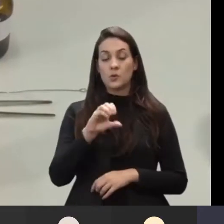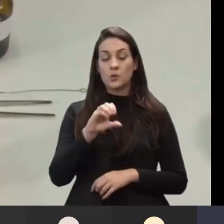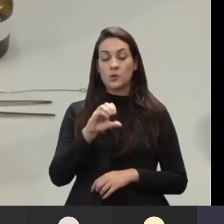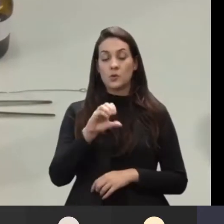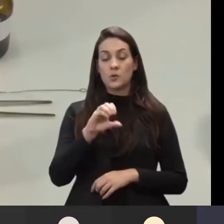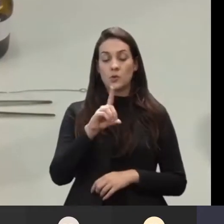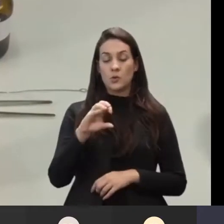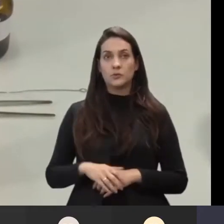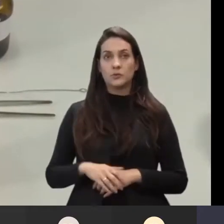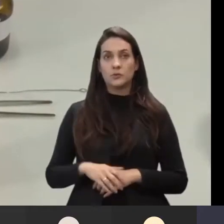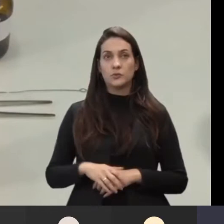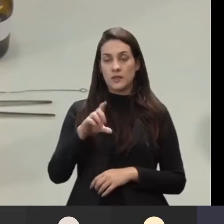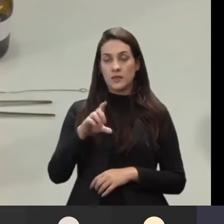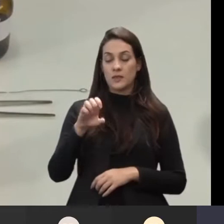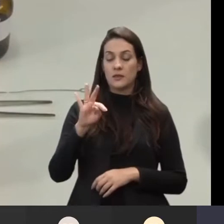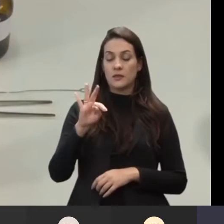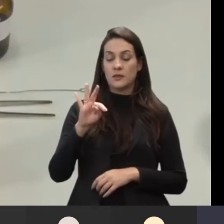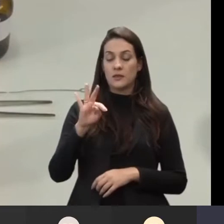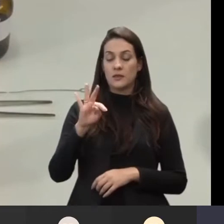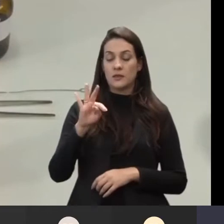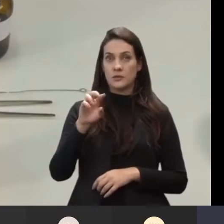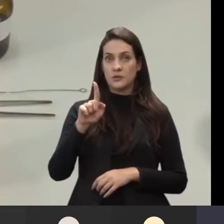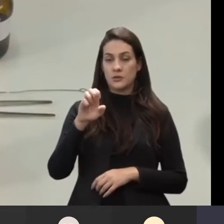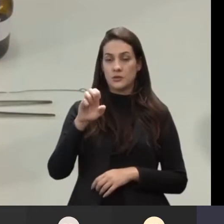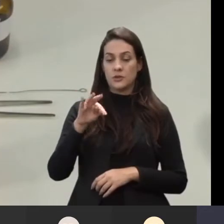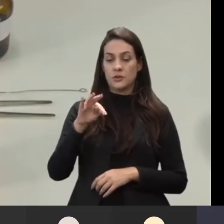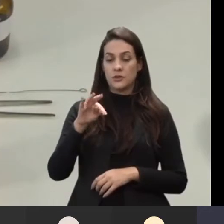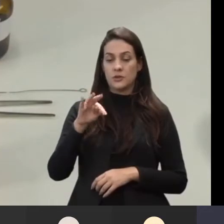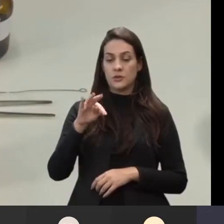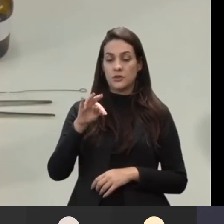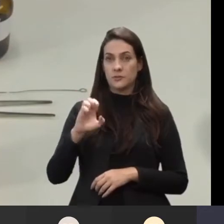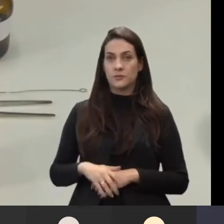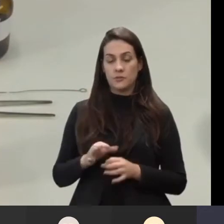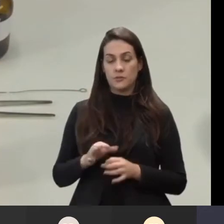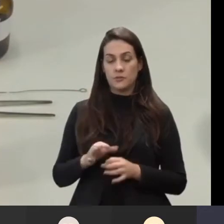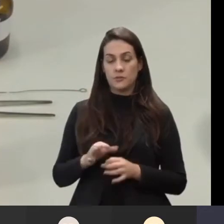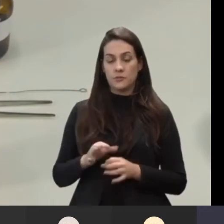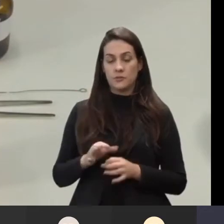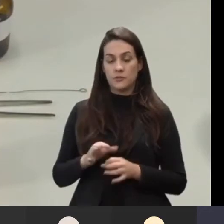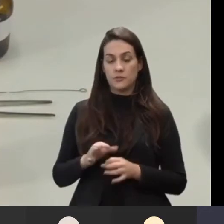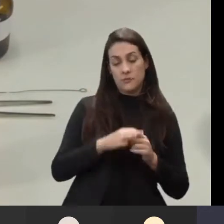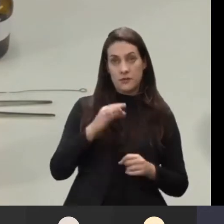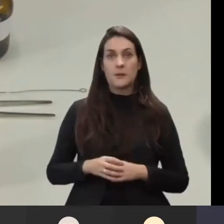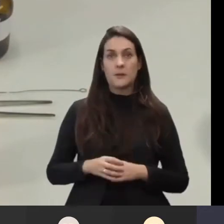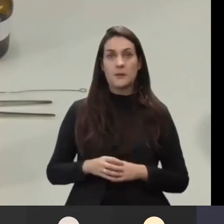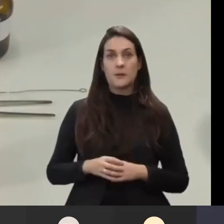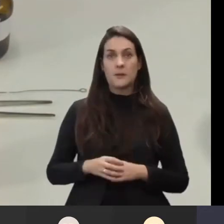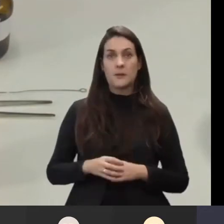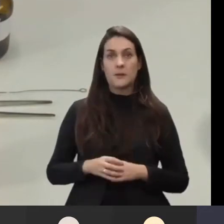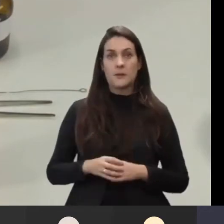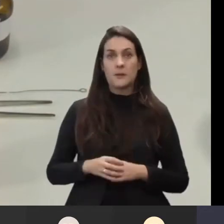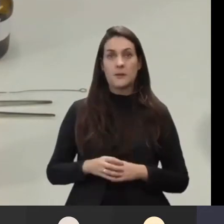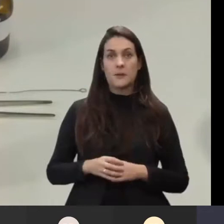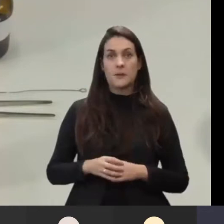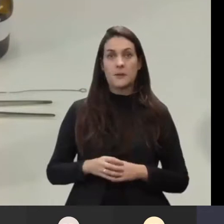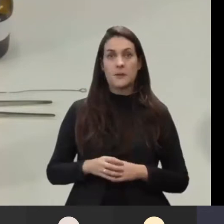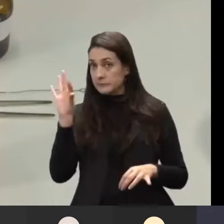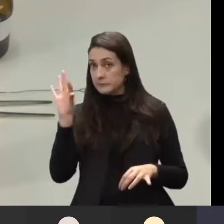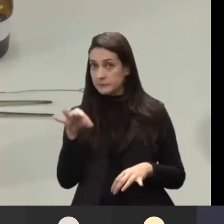detergente. Nós temos os discos de papel filtro, a placa de Petri contendo o meio agar Miller-Hinton,